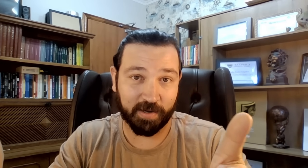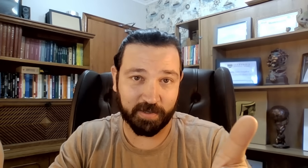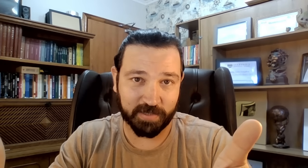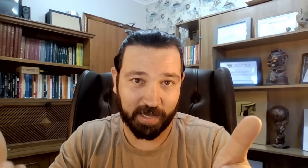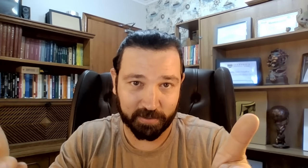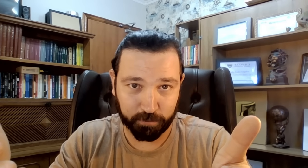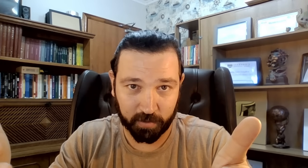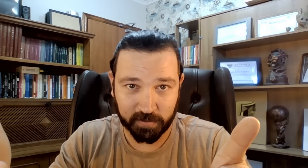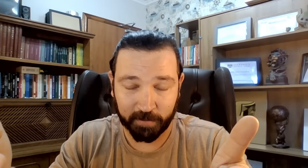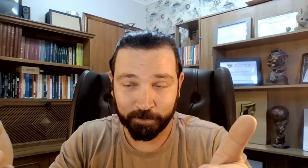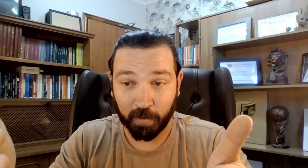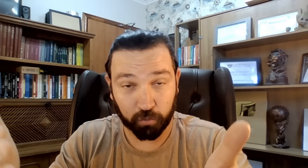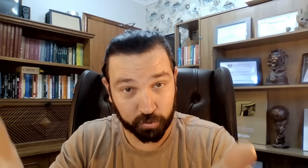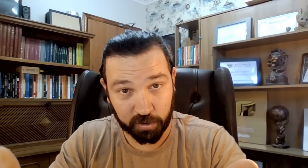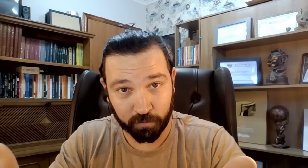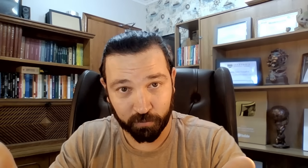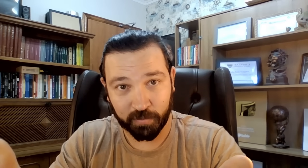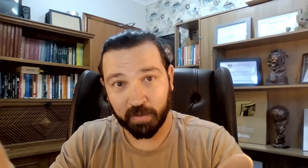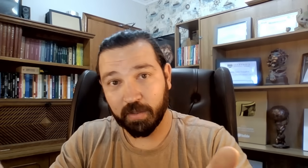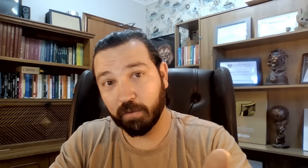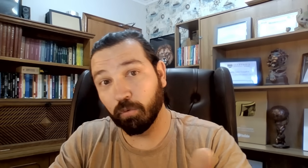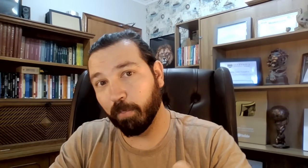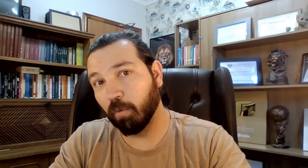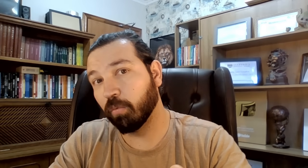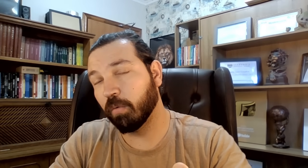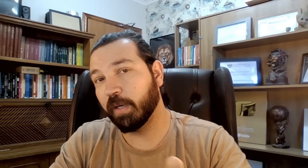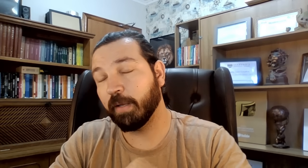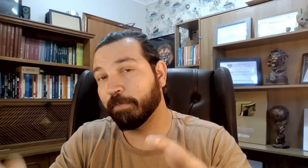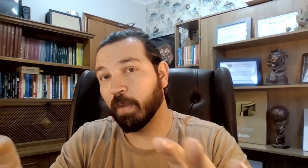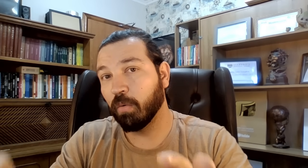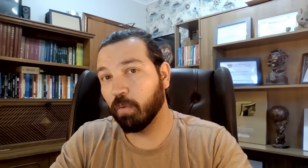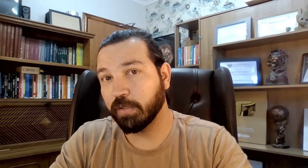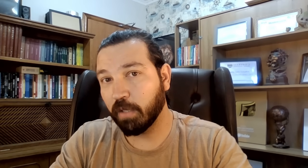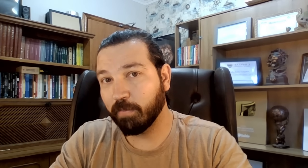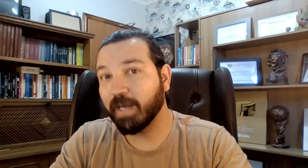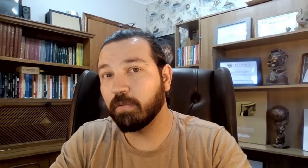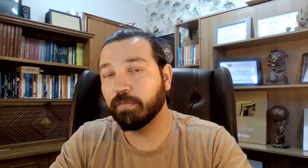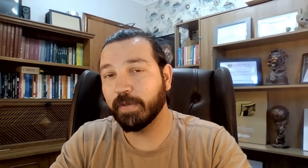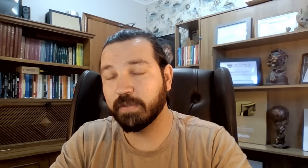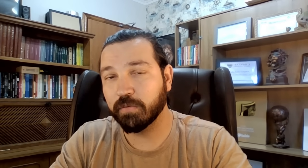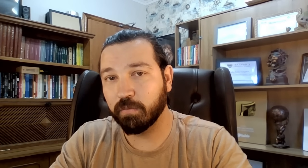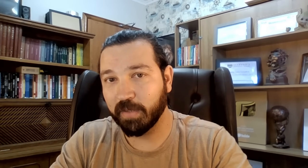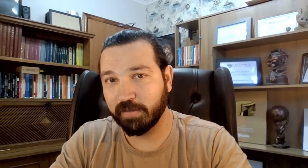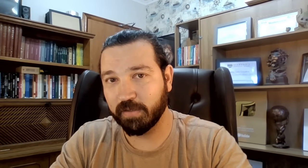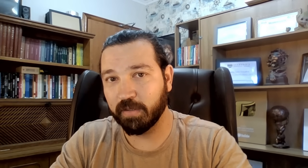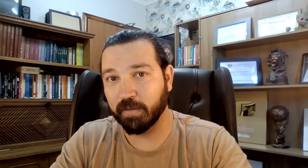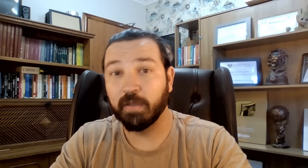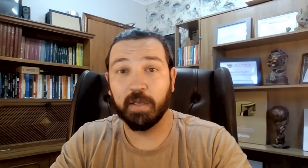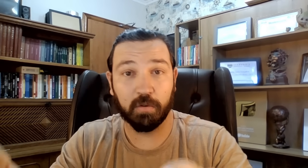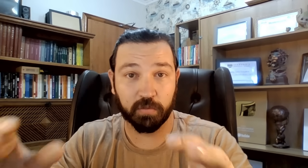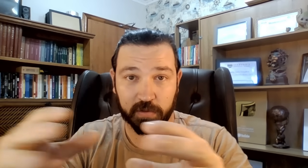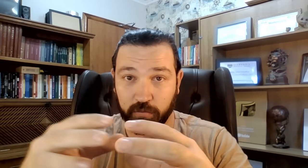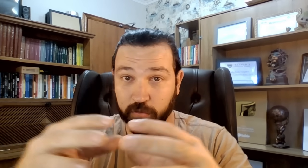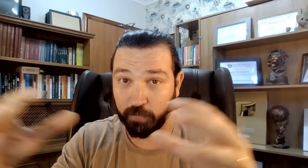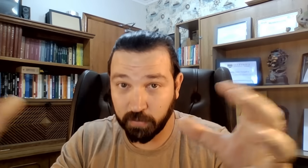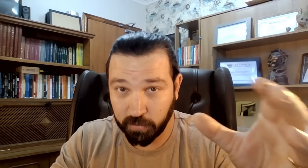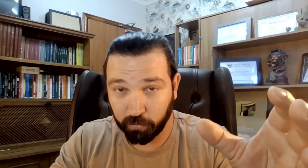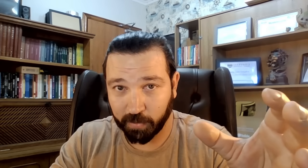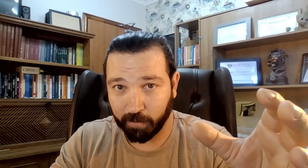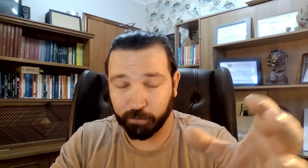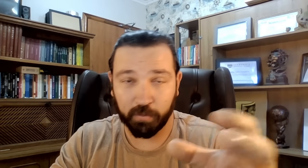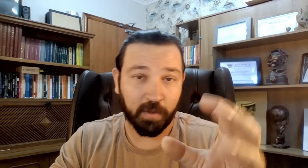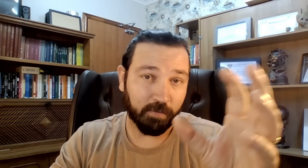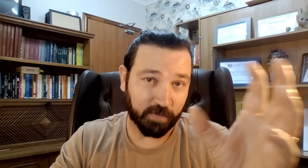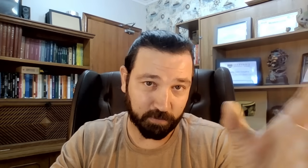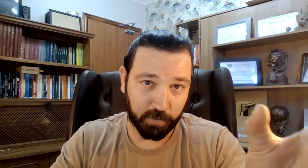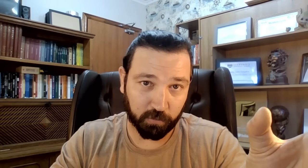era analisar osta do Dino e do Paulo GoNet o Rogério Marinho fez isso com maestria ele conseguiu dividir